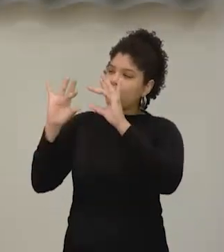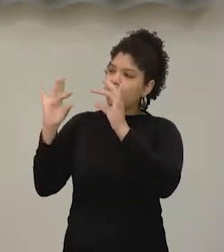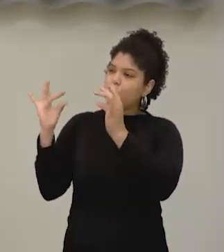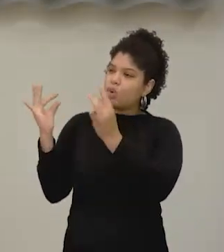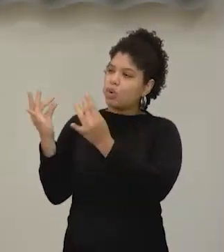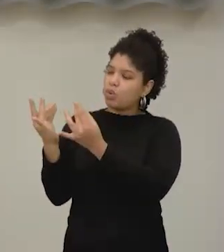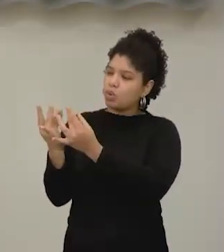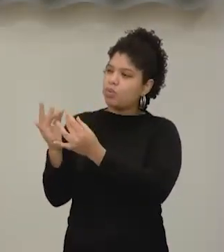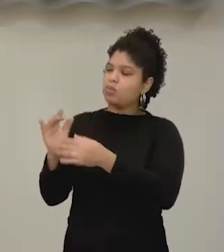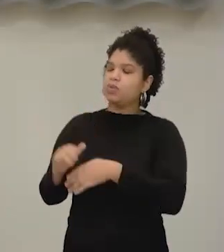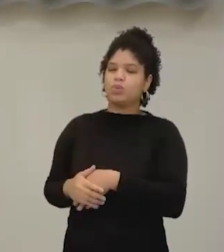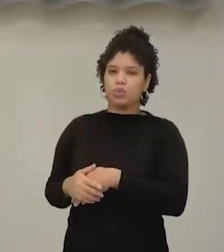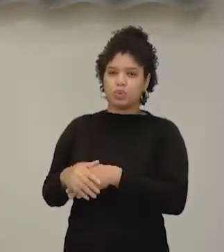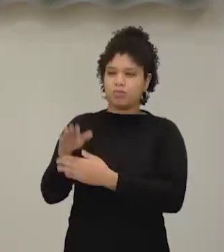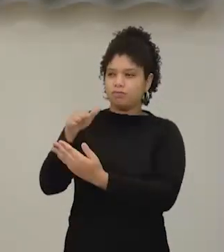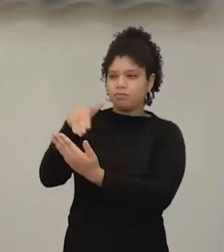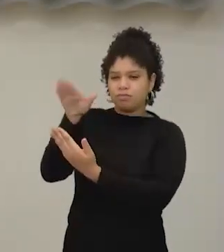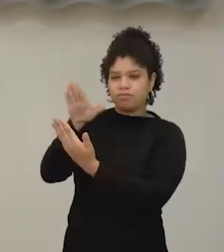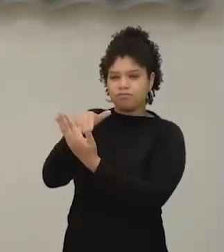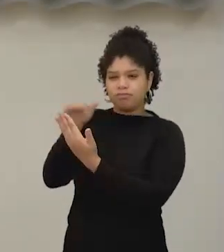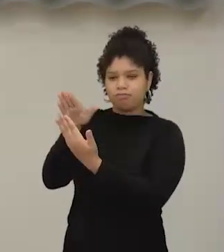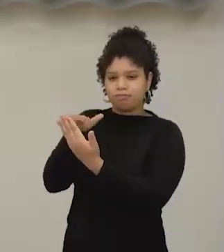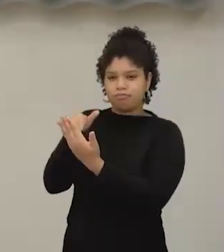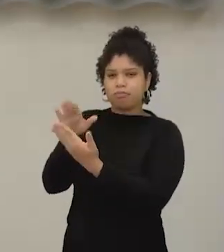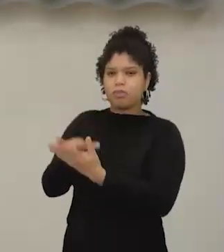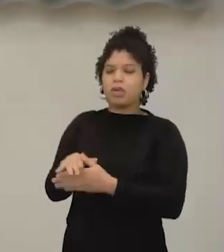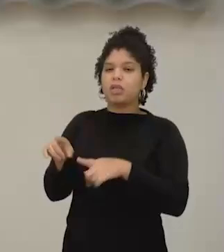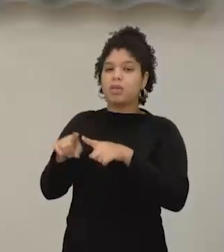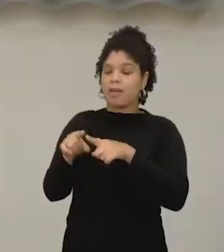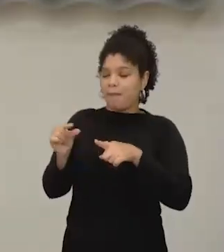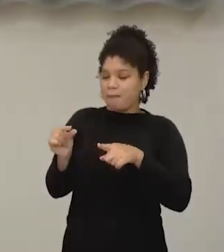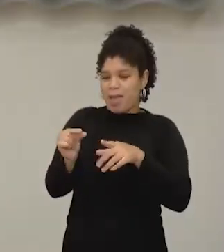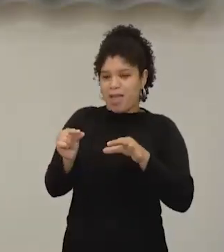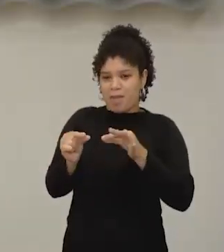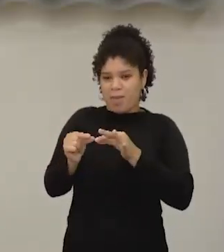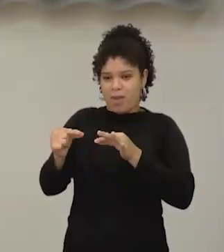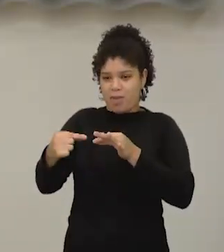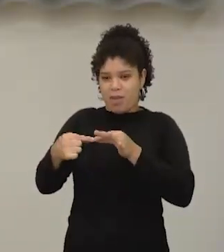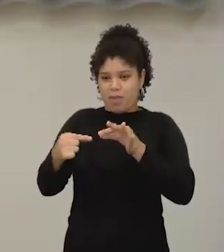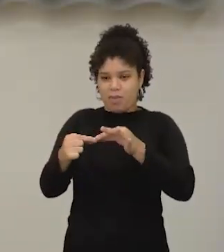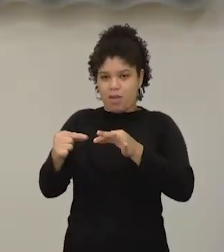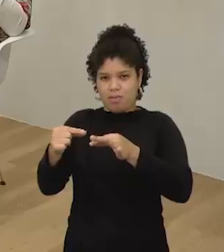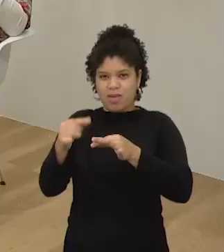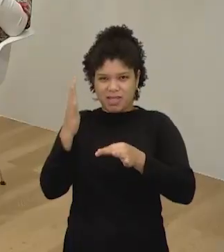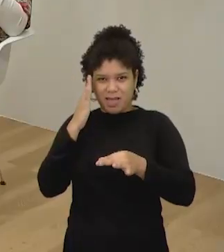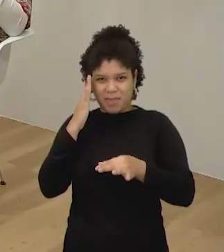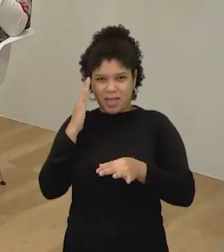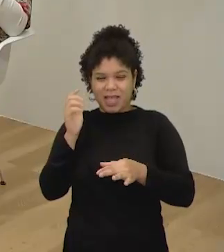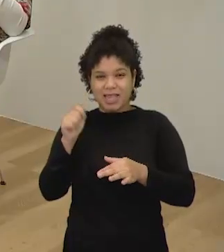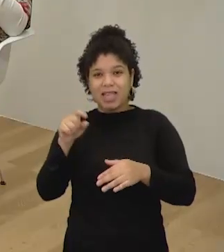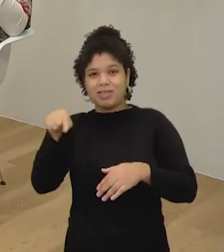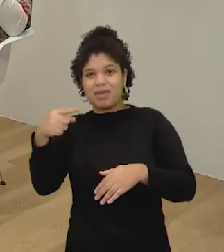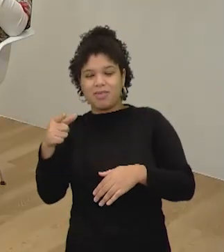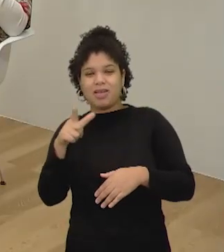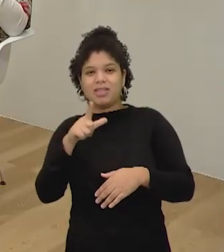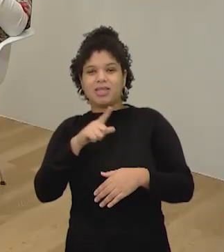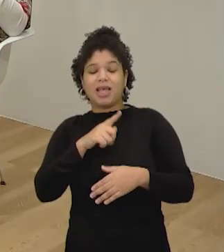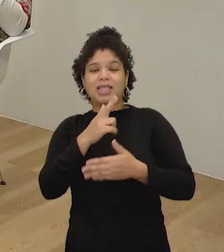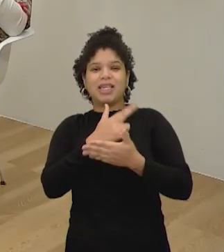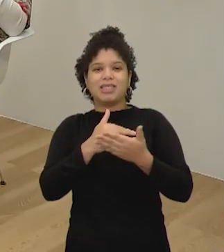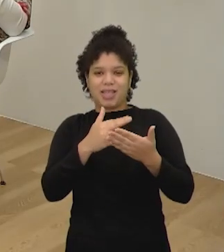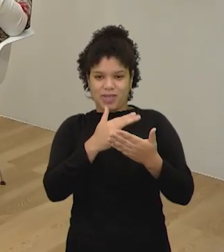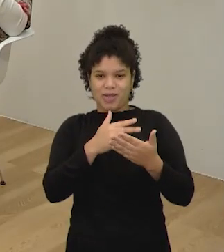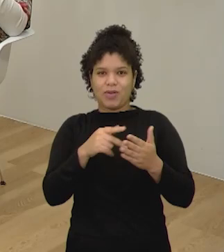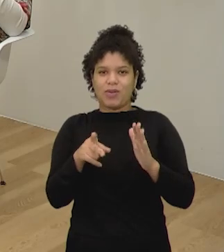a Pro Rosaura que diz pintura, escultura, mosaico. Muito bom, é isso aí, turma, muito